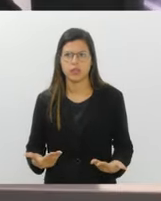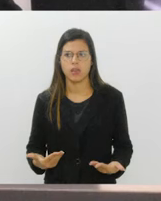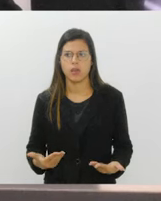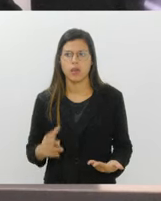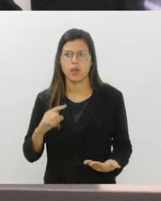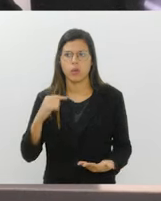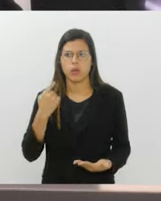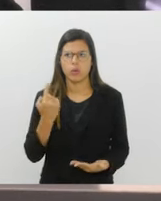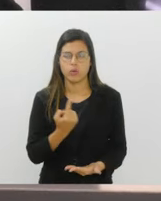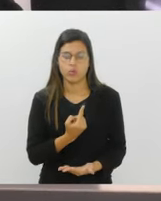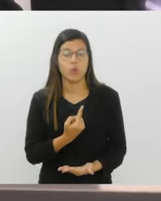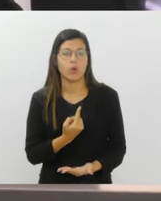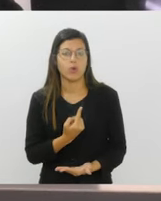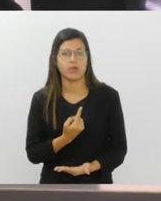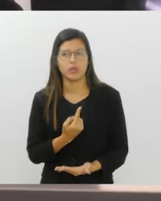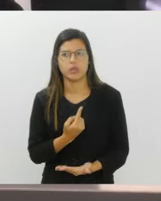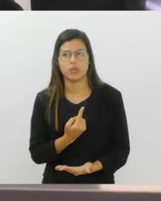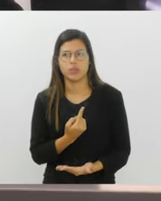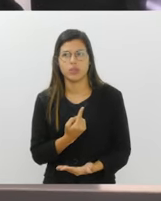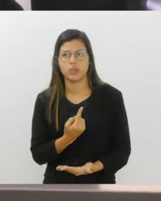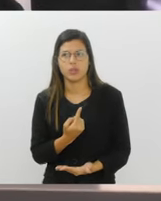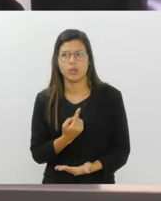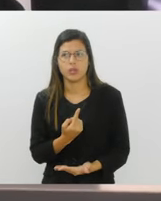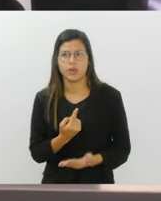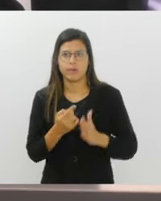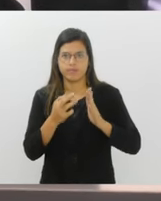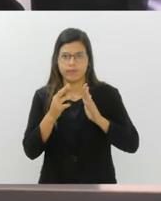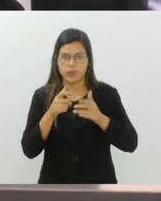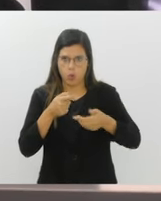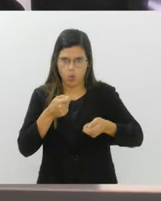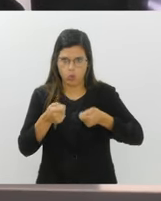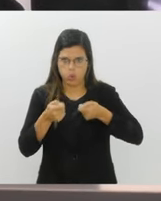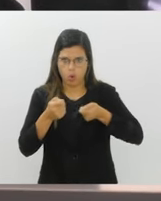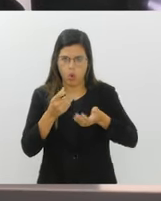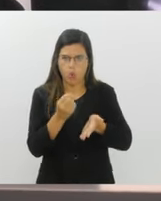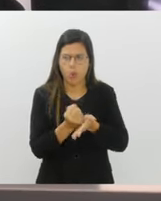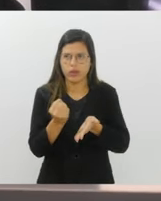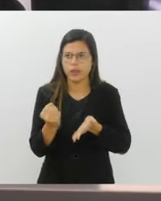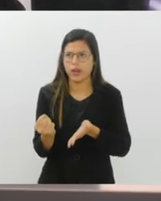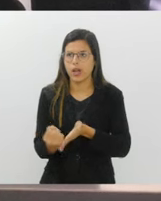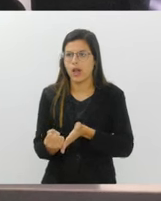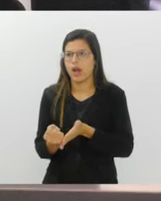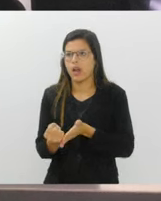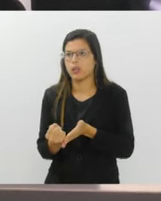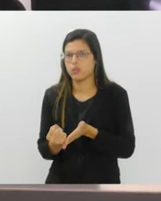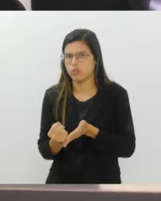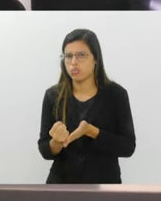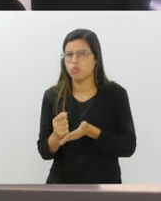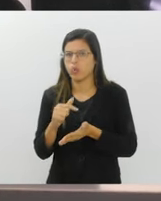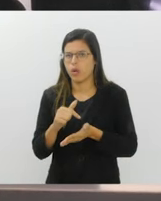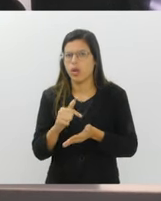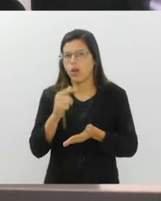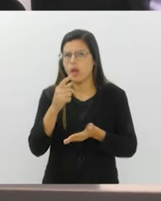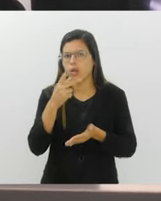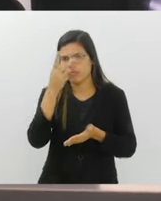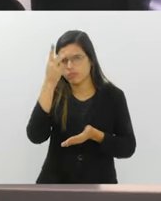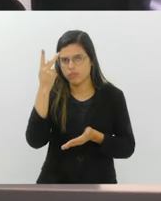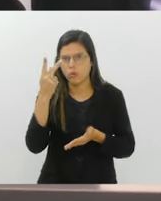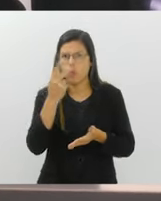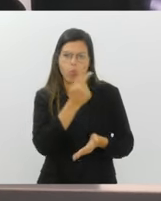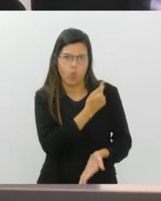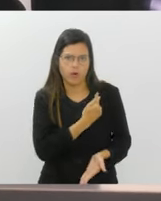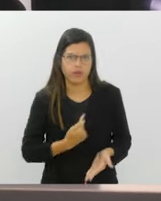a parte que regula o contrato, que somos esse mediador entre o poder concedente e a concessionária,